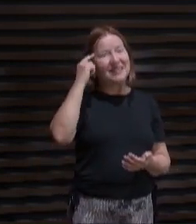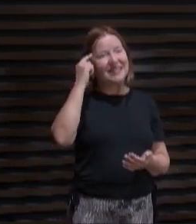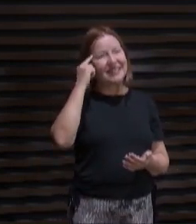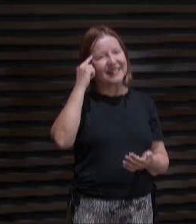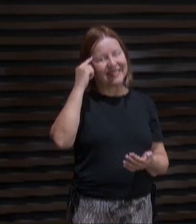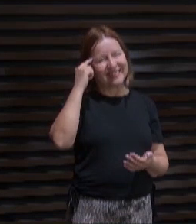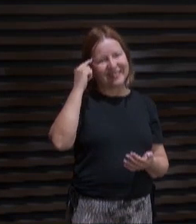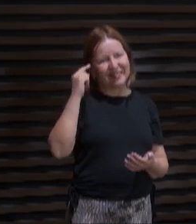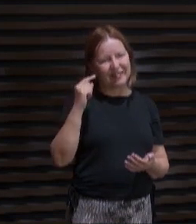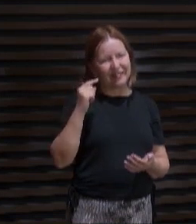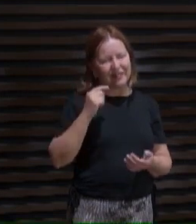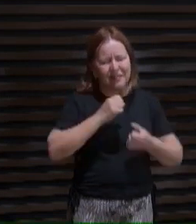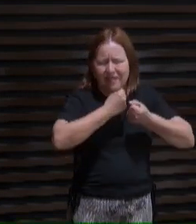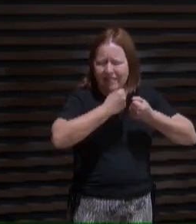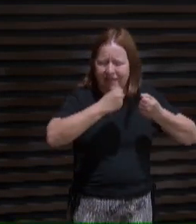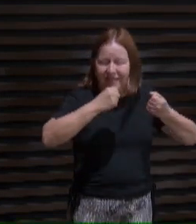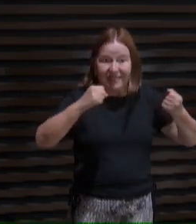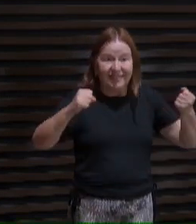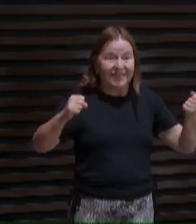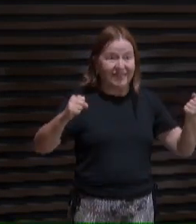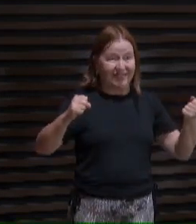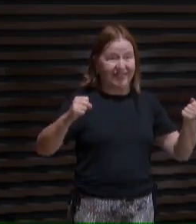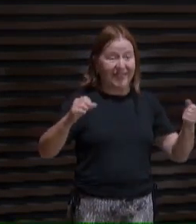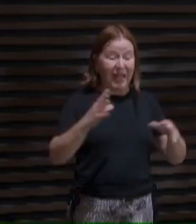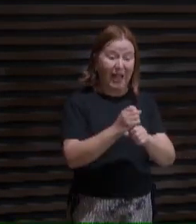e como é grande a soma deles.